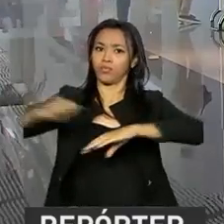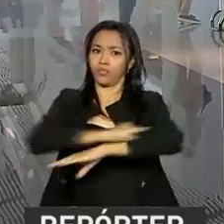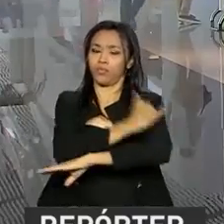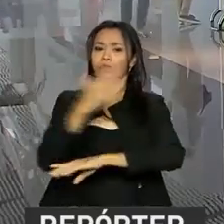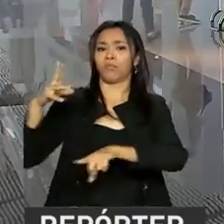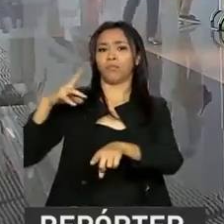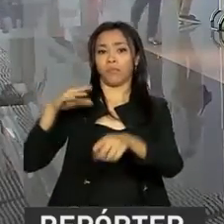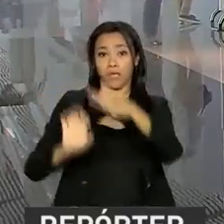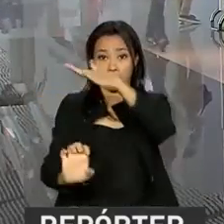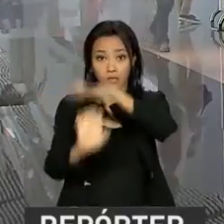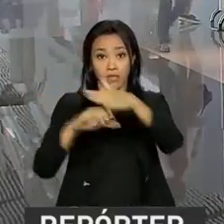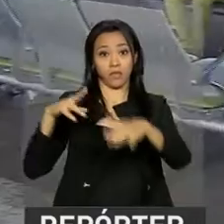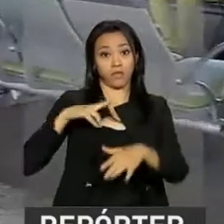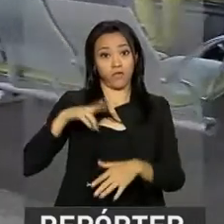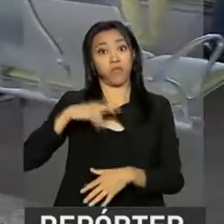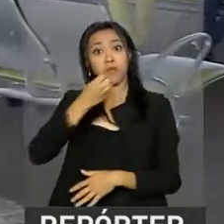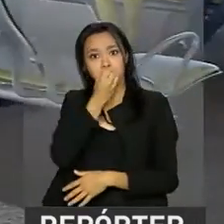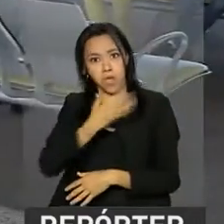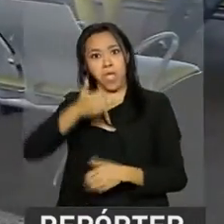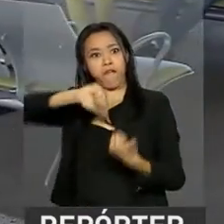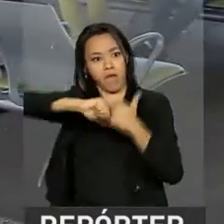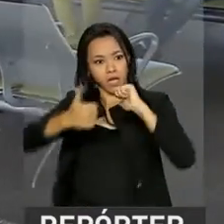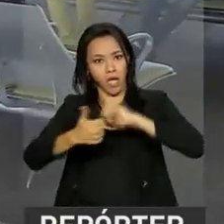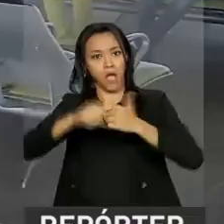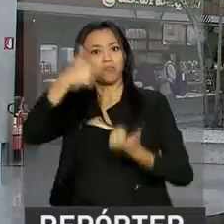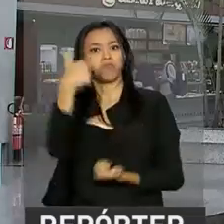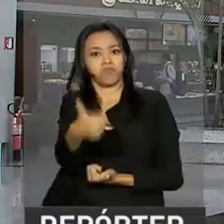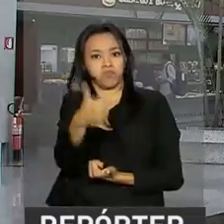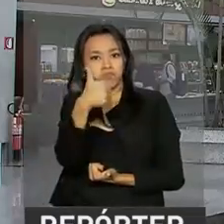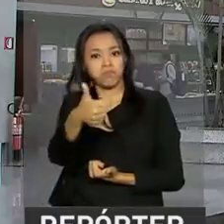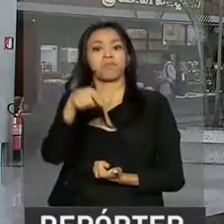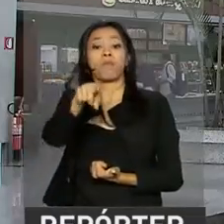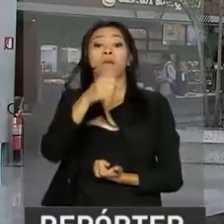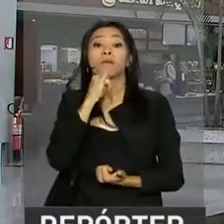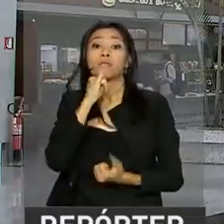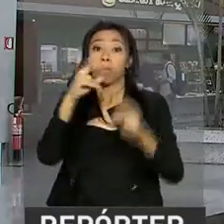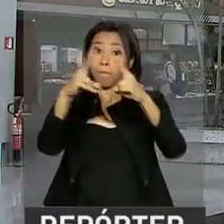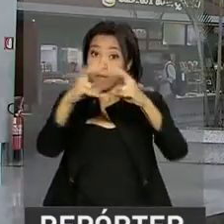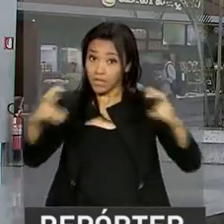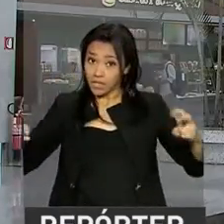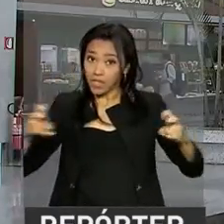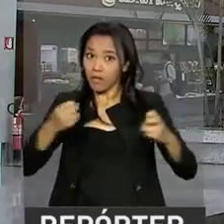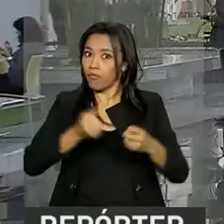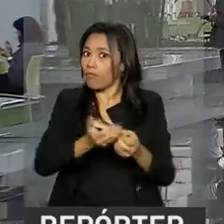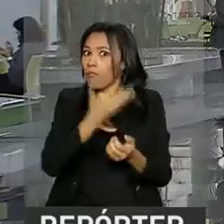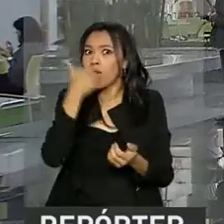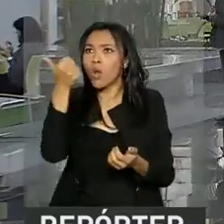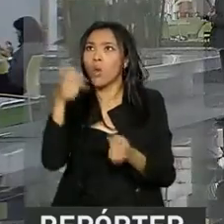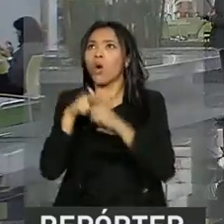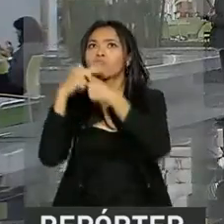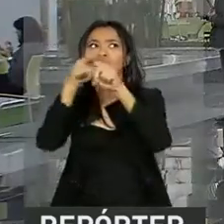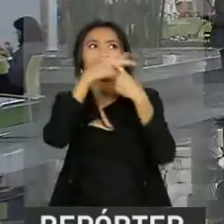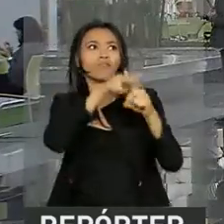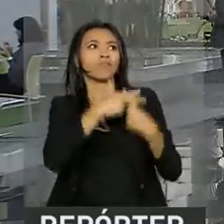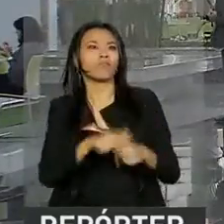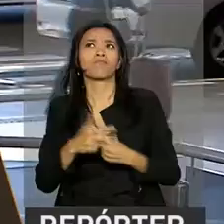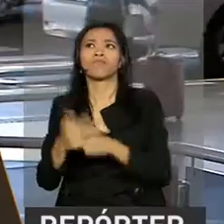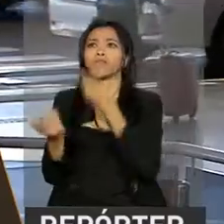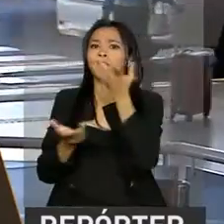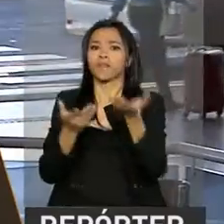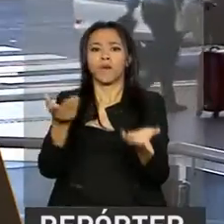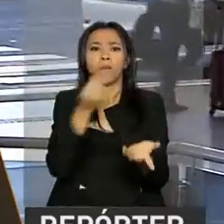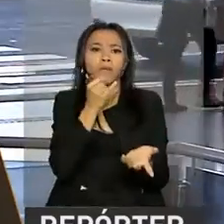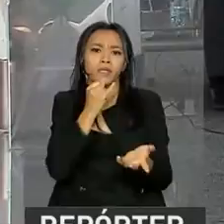bem avaliados pelos passageiros. Concedido em 2012, o Terminal de Brasília recebeu várias melhorias na infraestrutura e serviços,